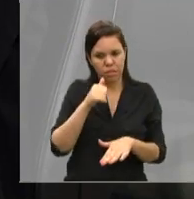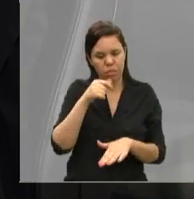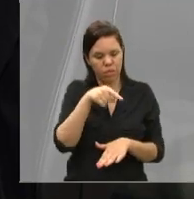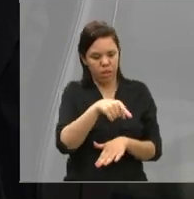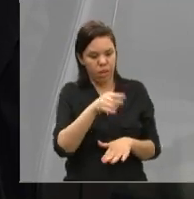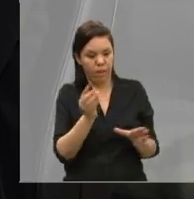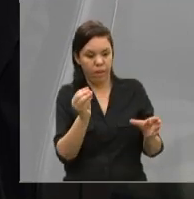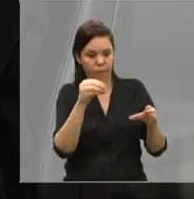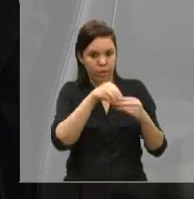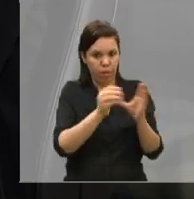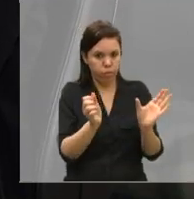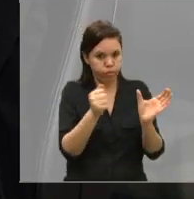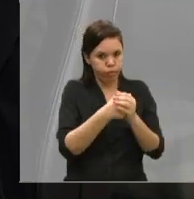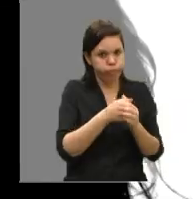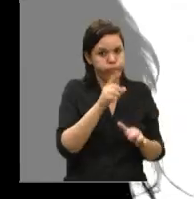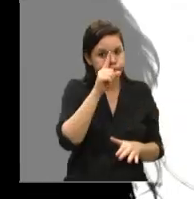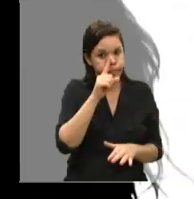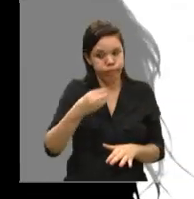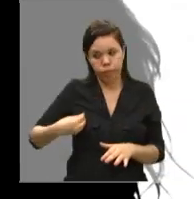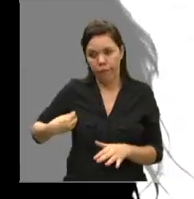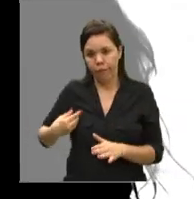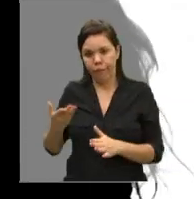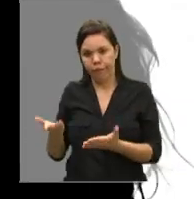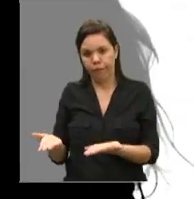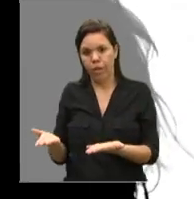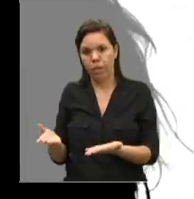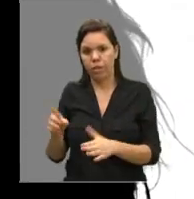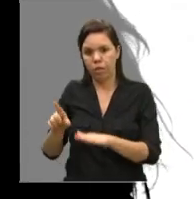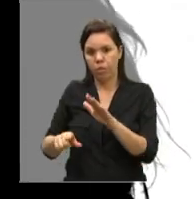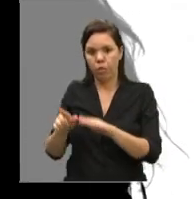doméstica representa risco de vida para as mulheres. Nós temos aí os casos de